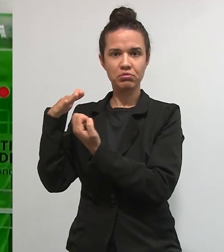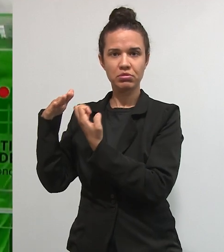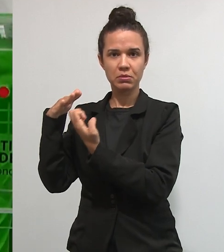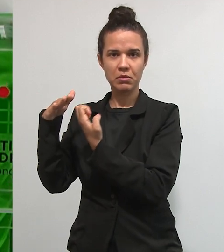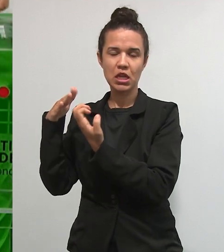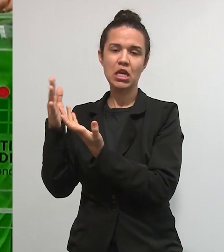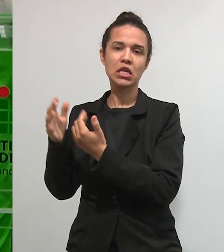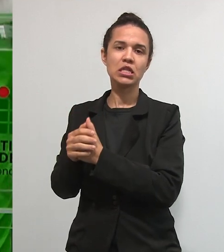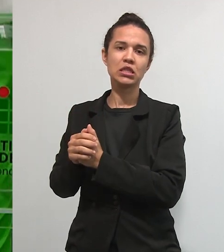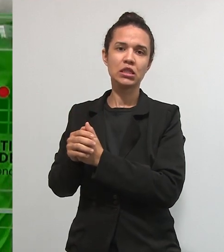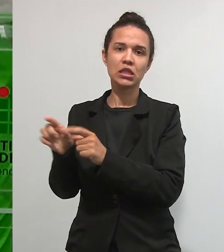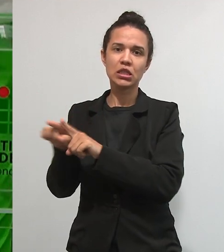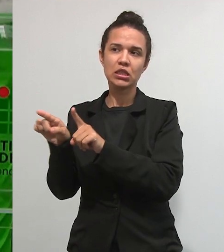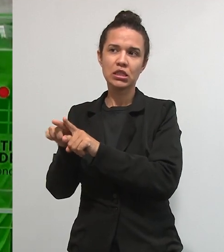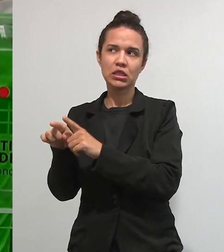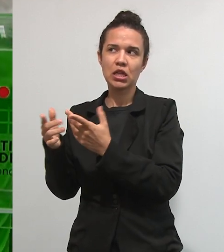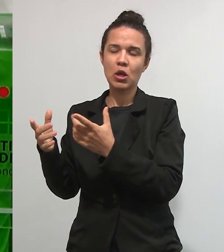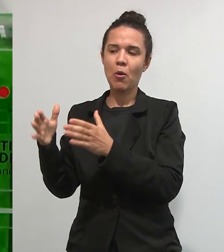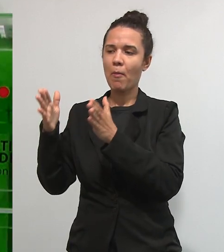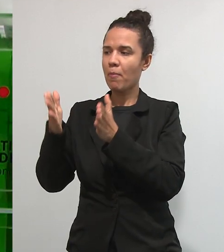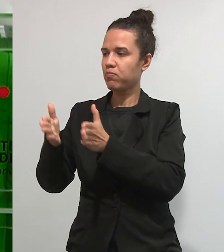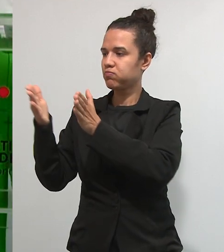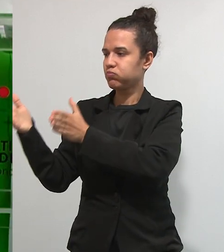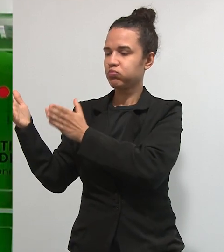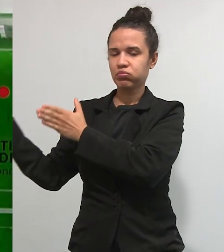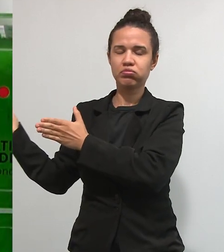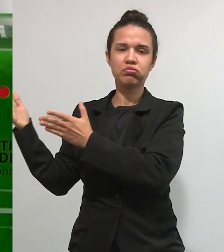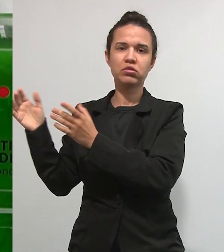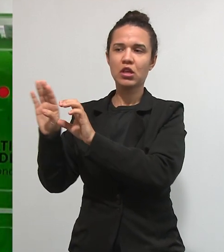expediente ou de algum móveis e